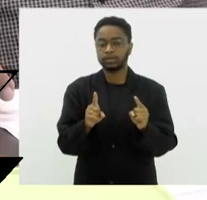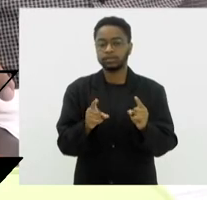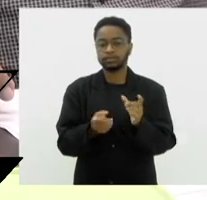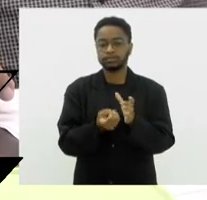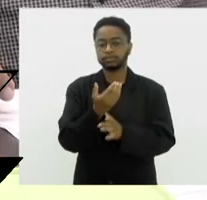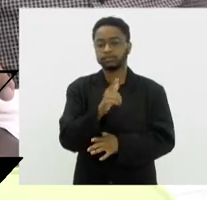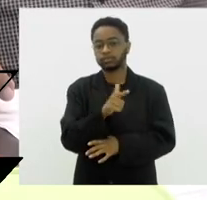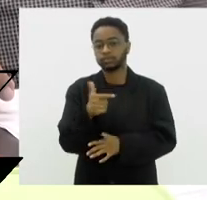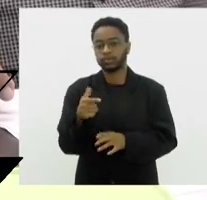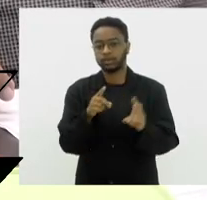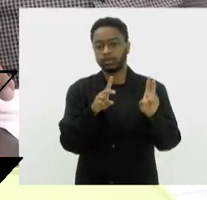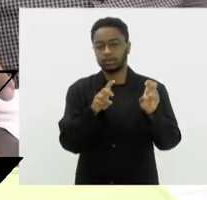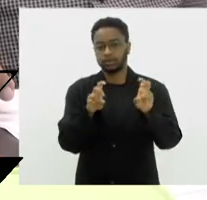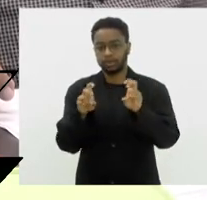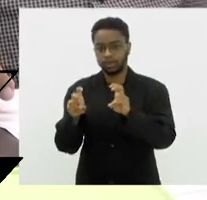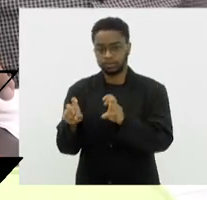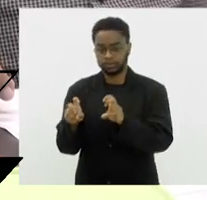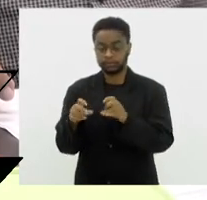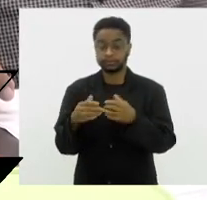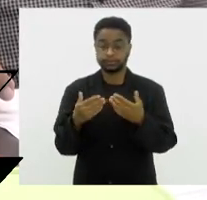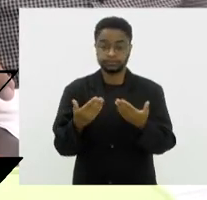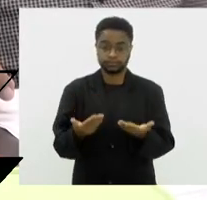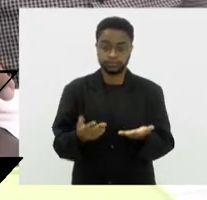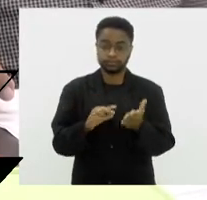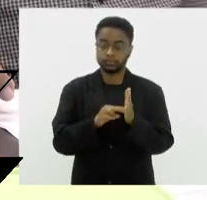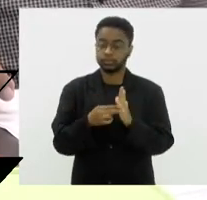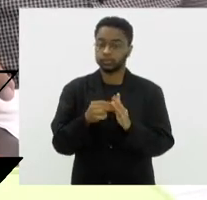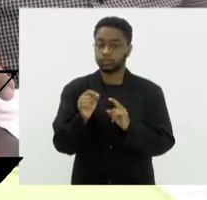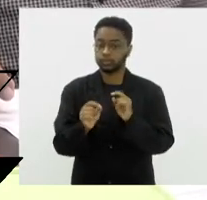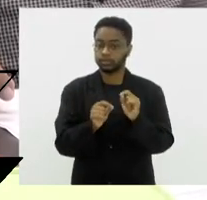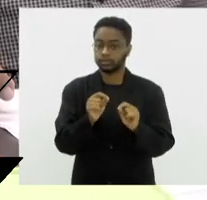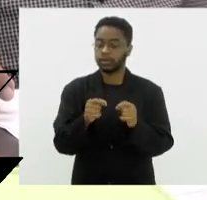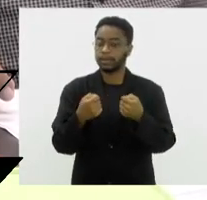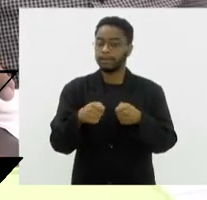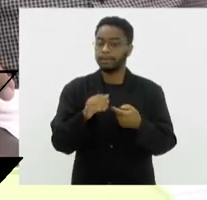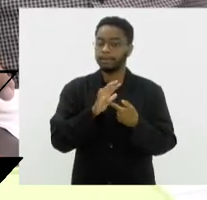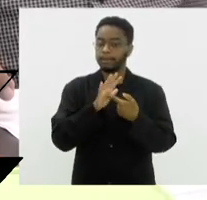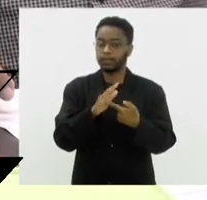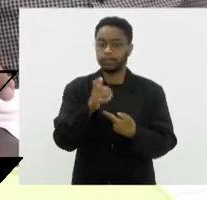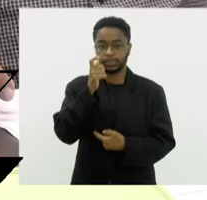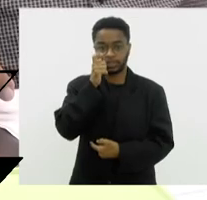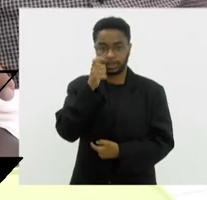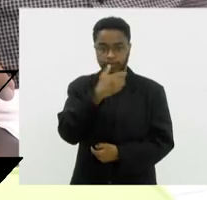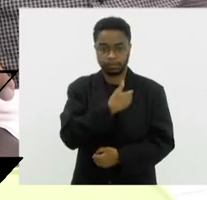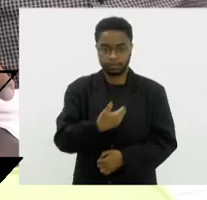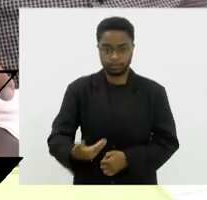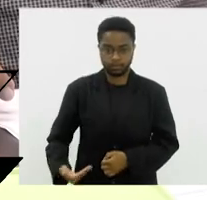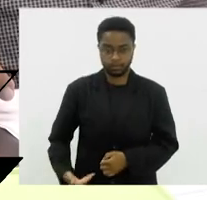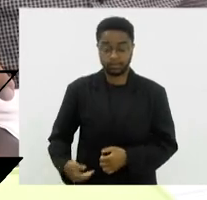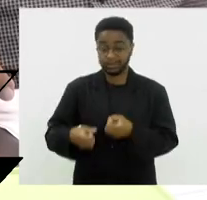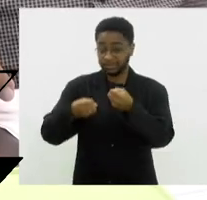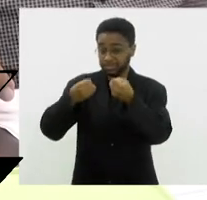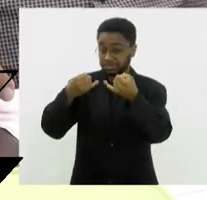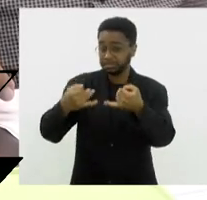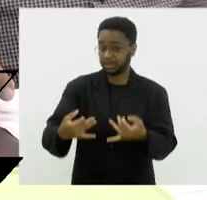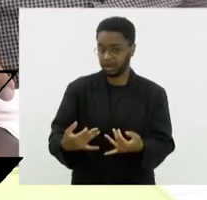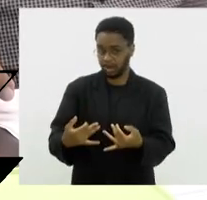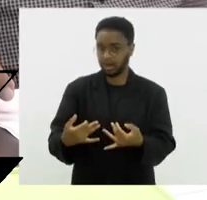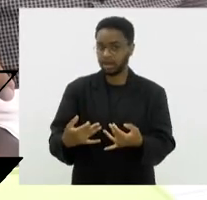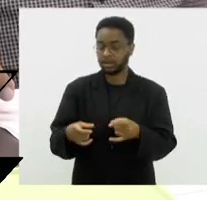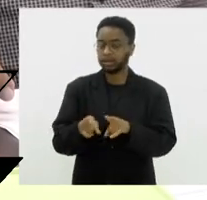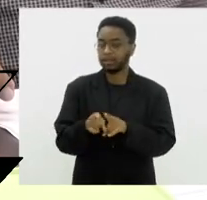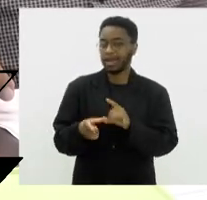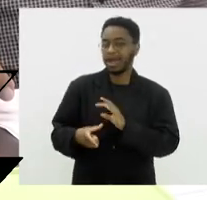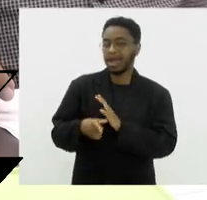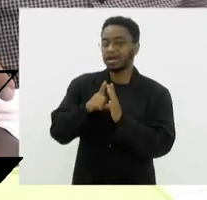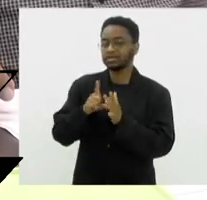outras questões. Ou seja, tem que estar demonstrado interesse público justificado, precedido